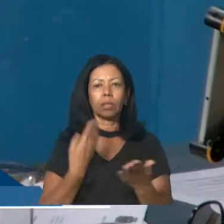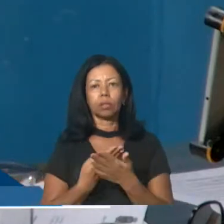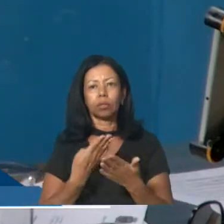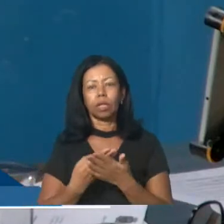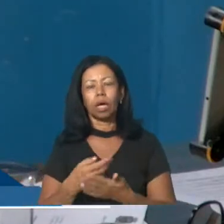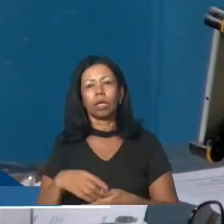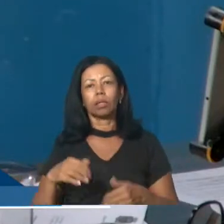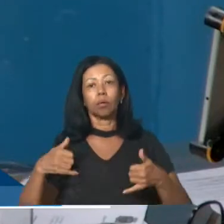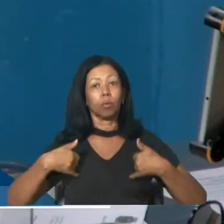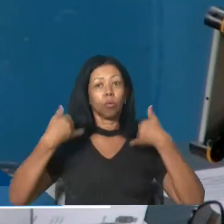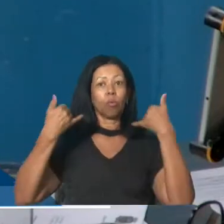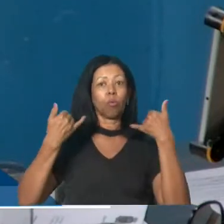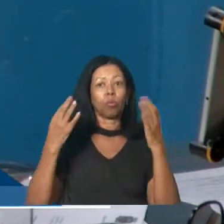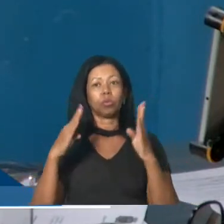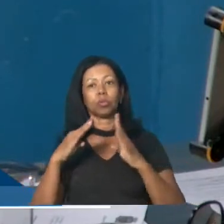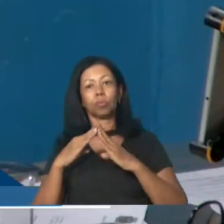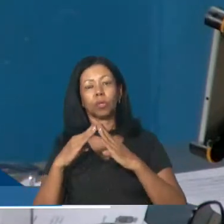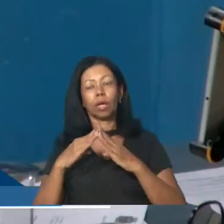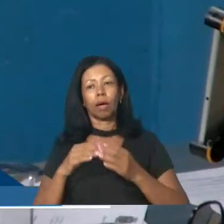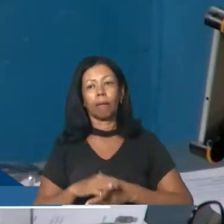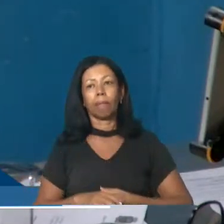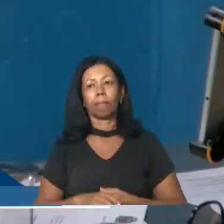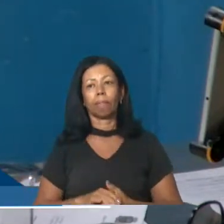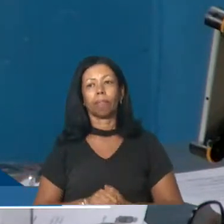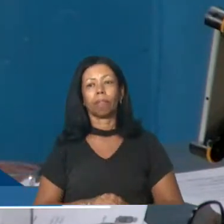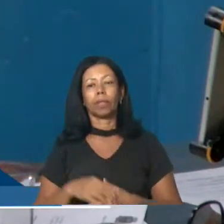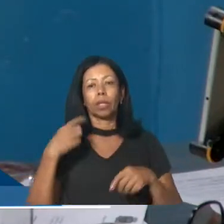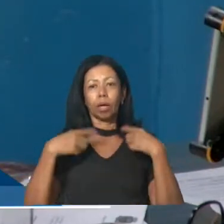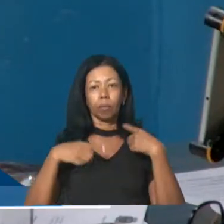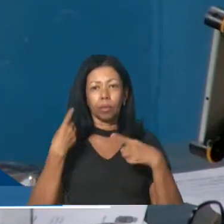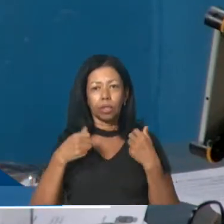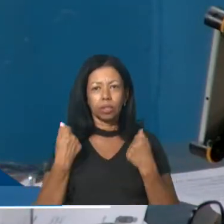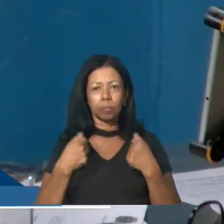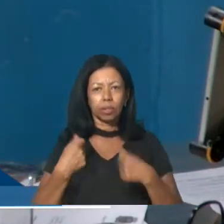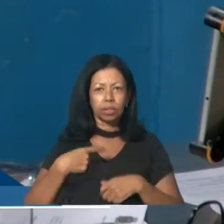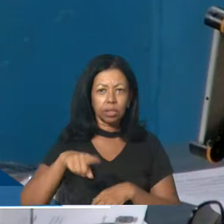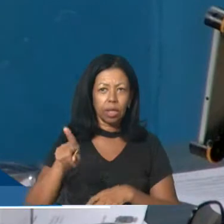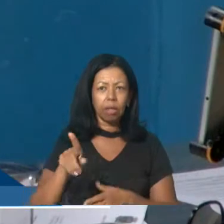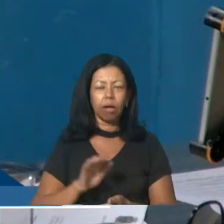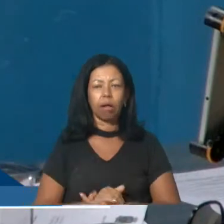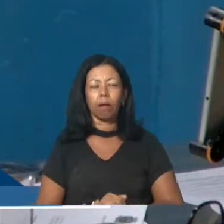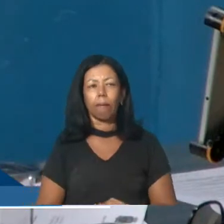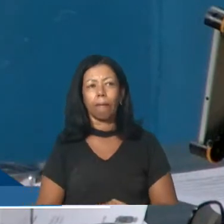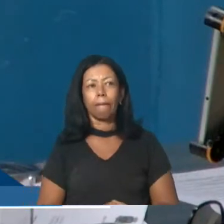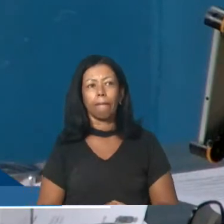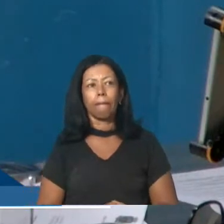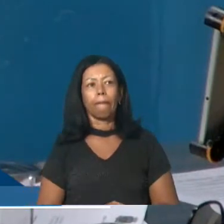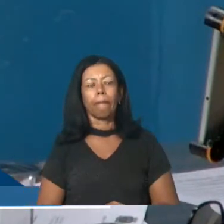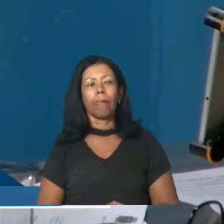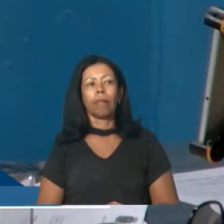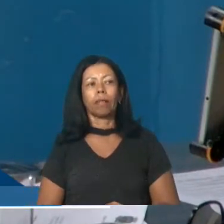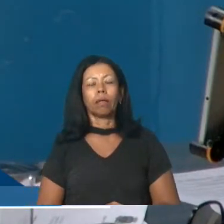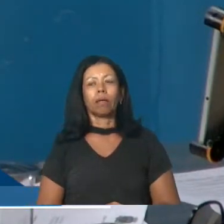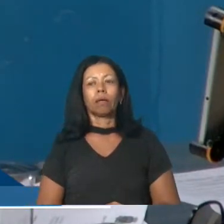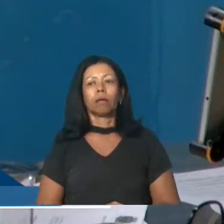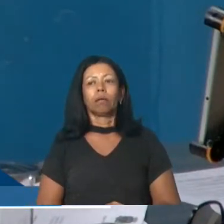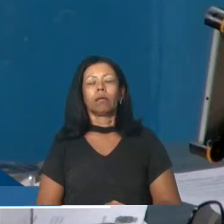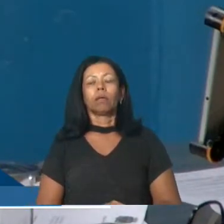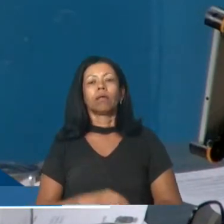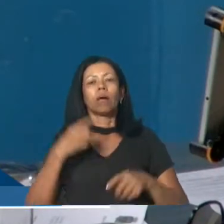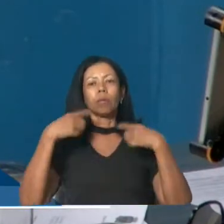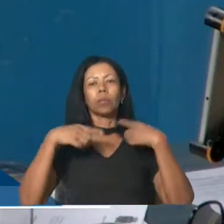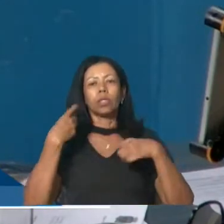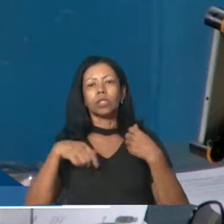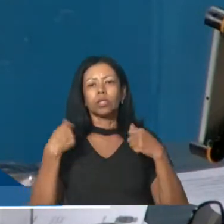orgulho de morar. A política precisa chegar lá, pô. E não é uma máquina apenas, vereador Tinho, sabe? É a política que a gente precisa